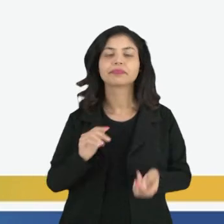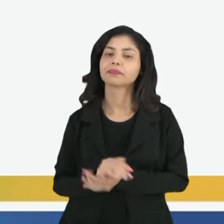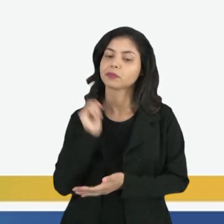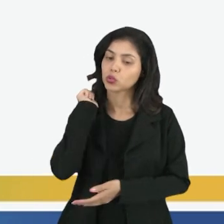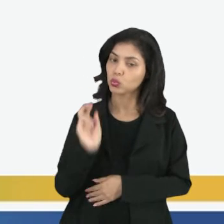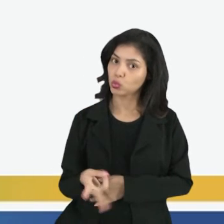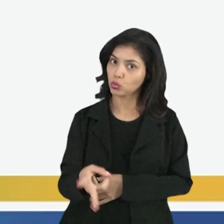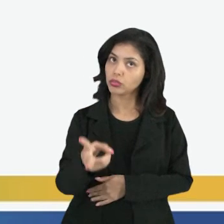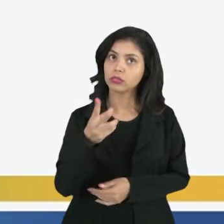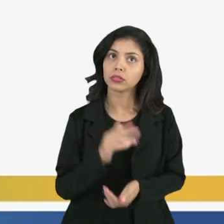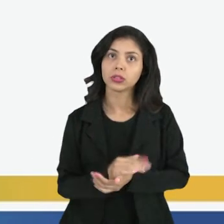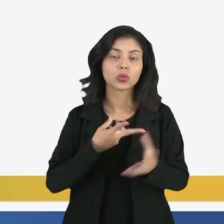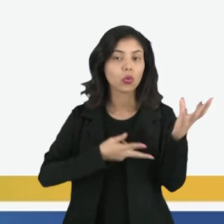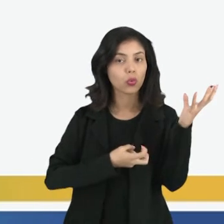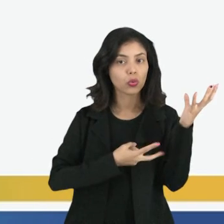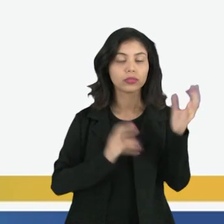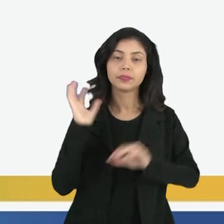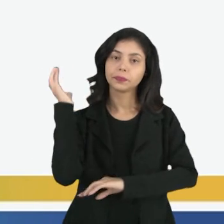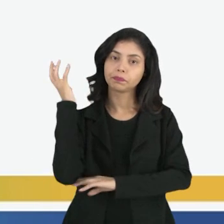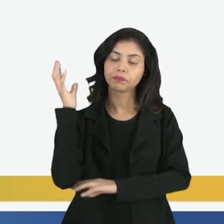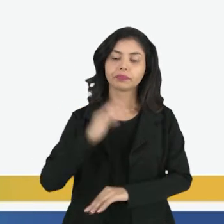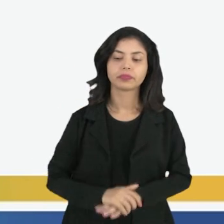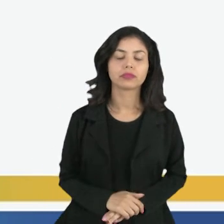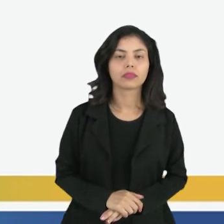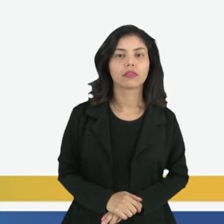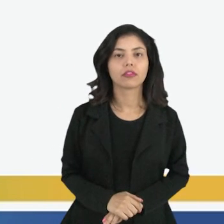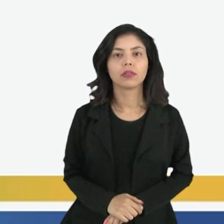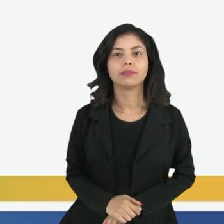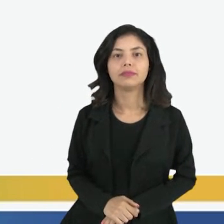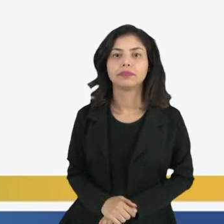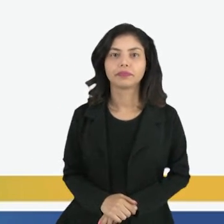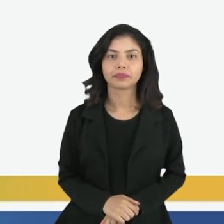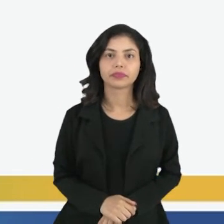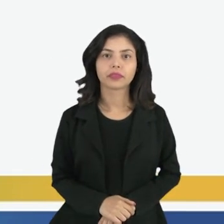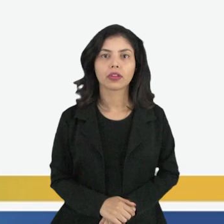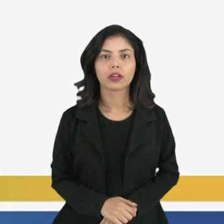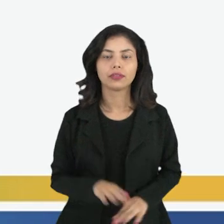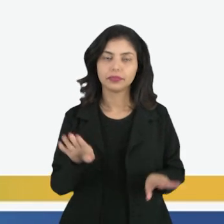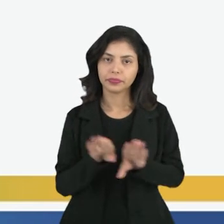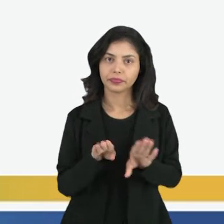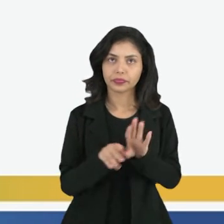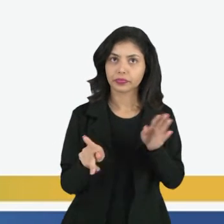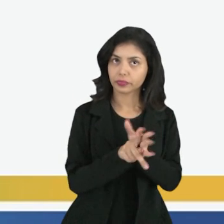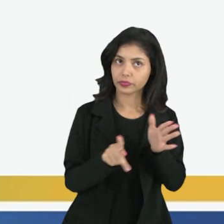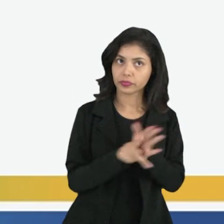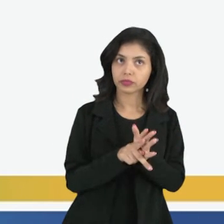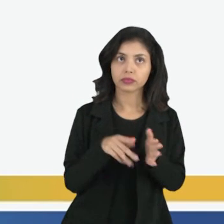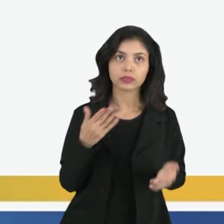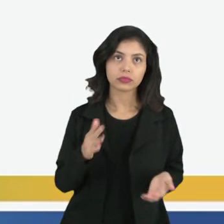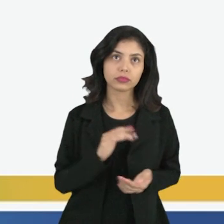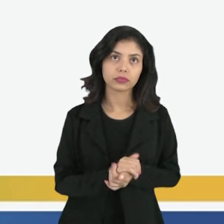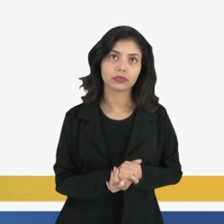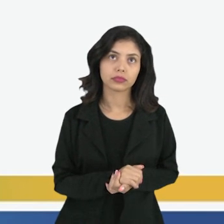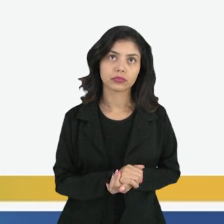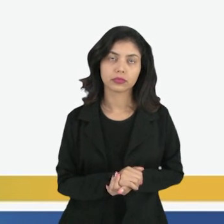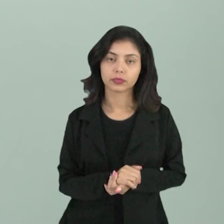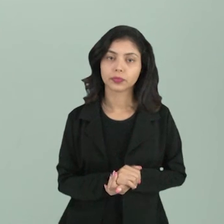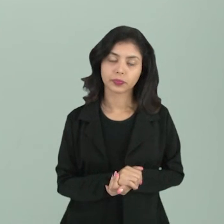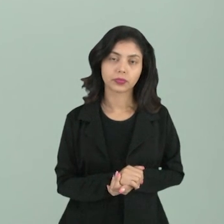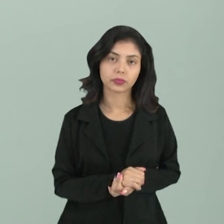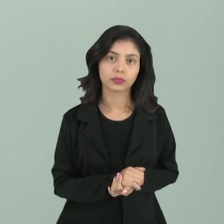a diferença qualitativa? A outra vertente, ela prega a questão da intocabilidade. Os recursos naturais lá